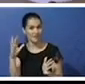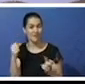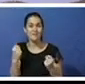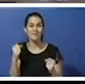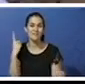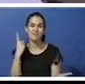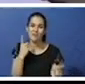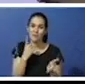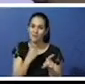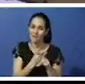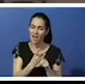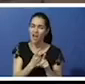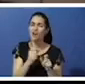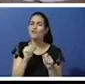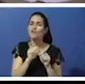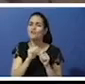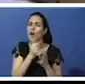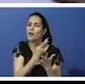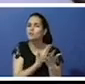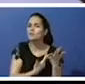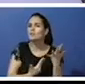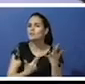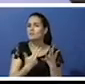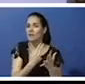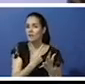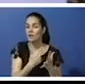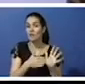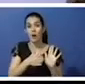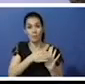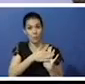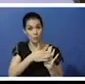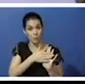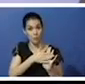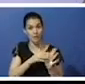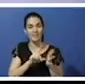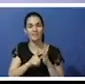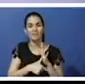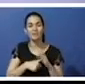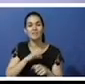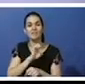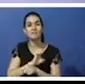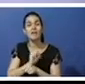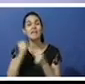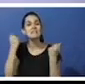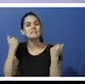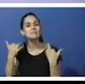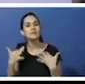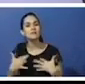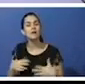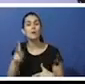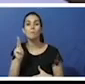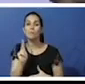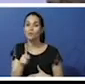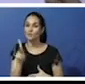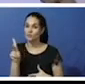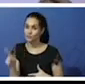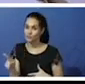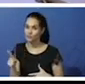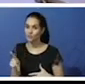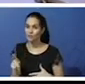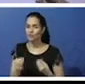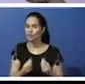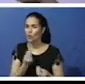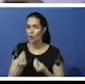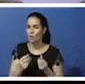o desenhinho, ver qual é a proposta, esperar a explicação da professora Vanessa a respeito